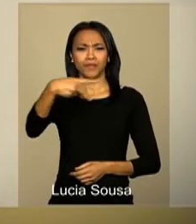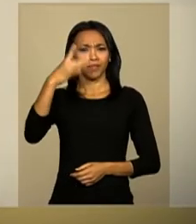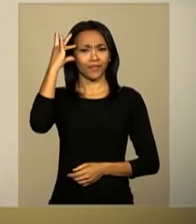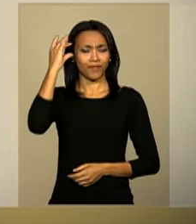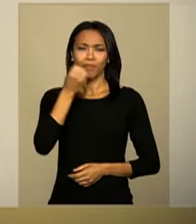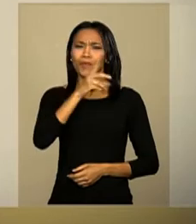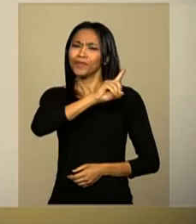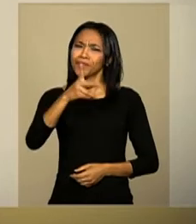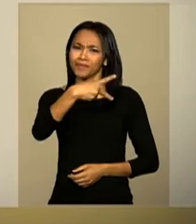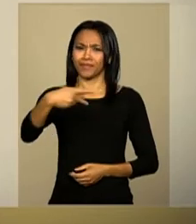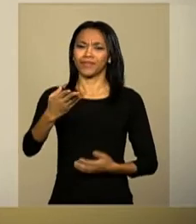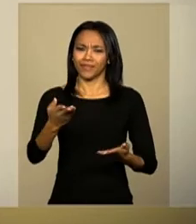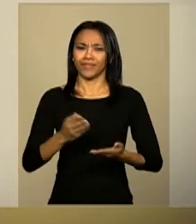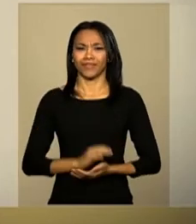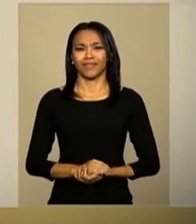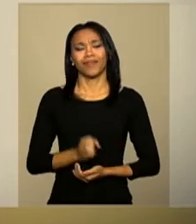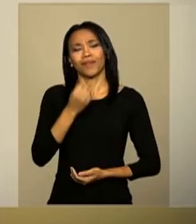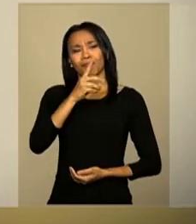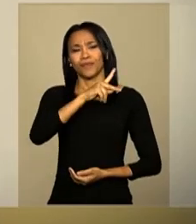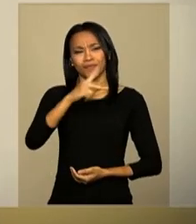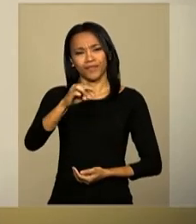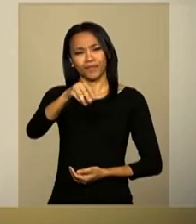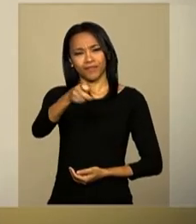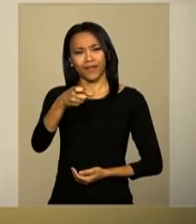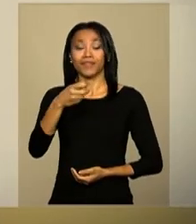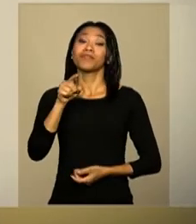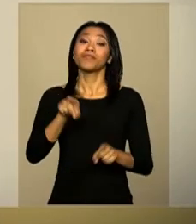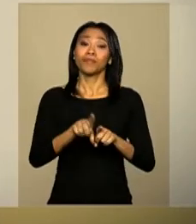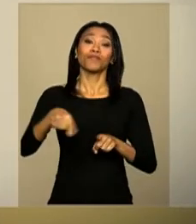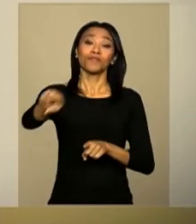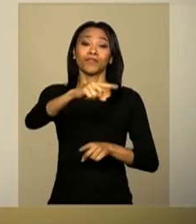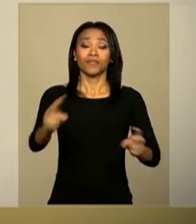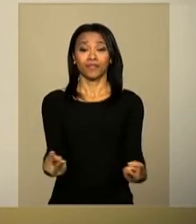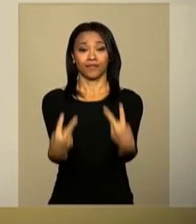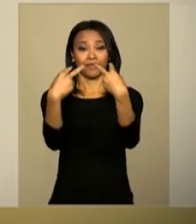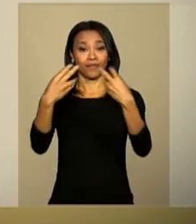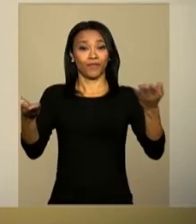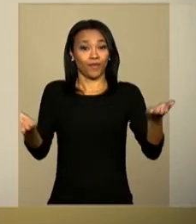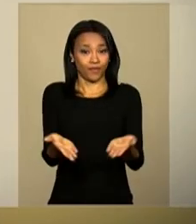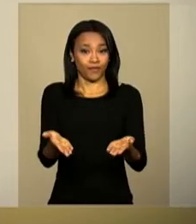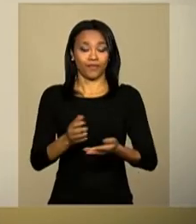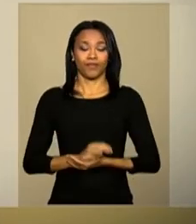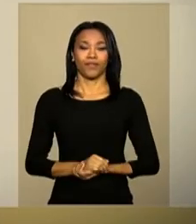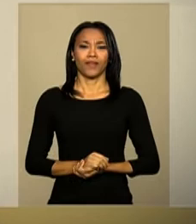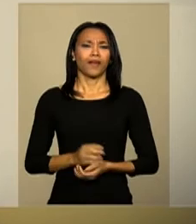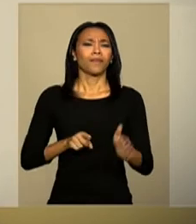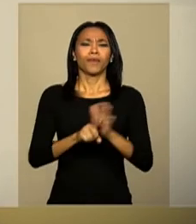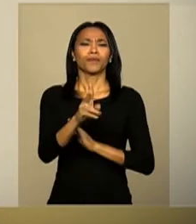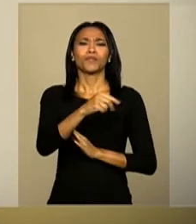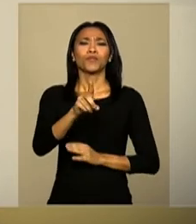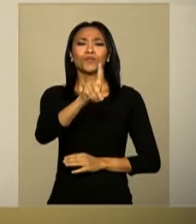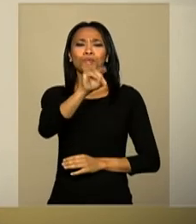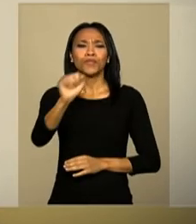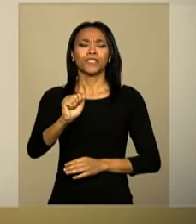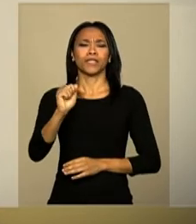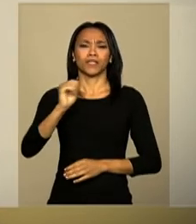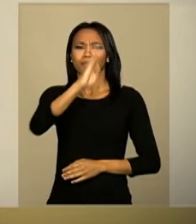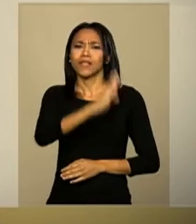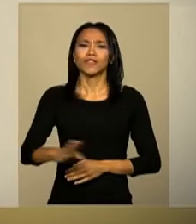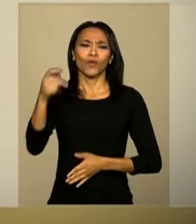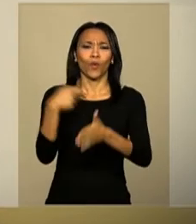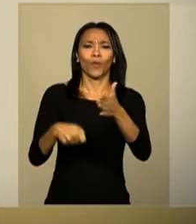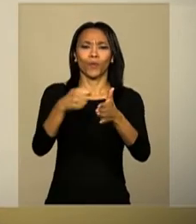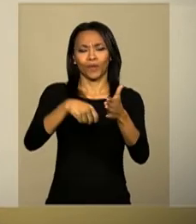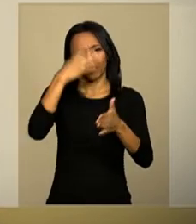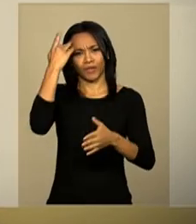presidenta Dilma Bom dia presidenta o bom dia Max bom dia para você que nos acompanha aqui no café presidenta o dia nacional de luta